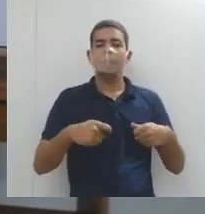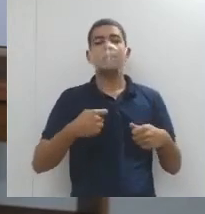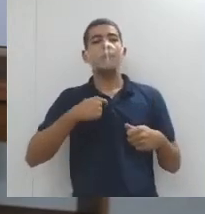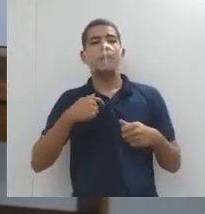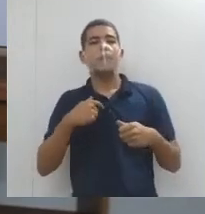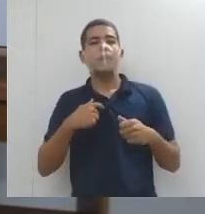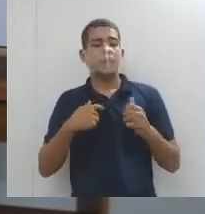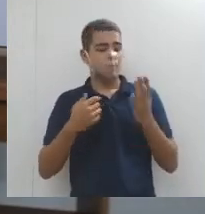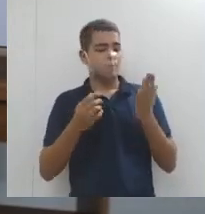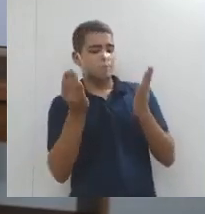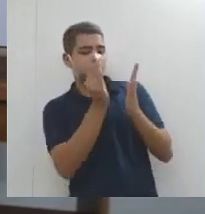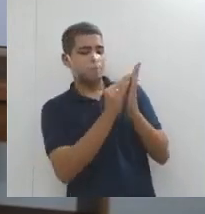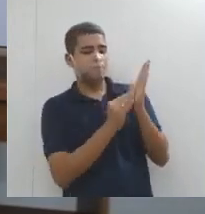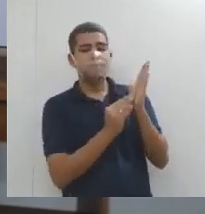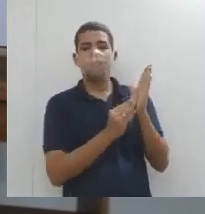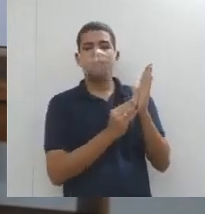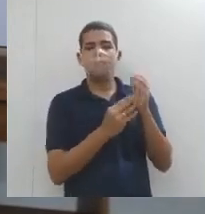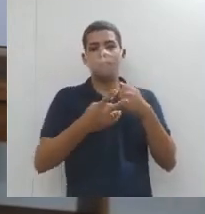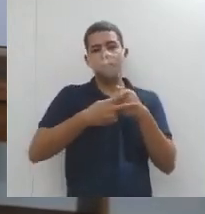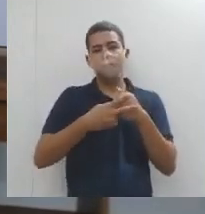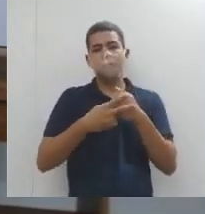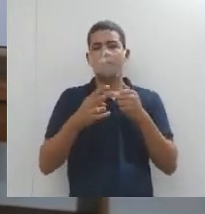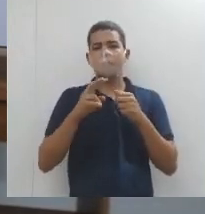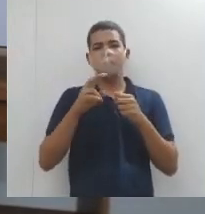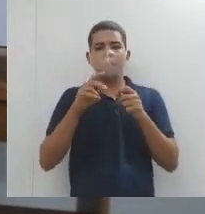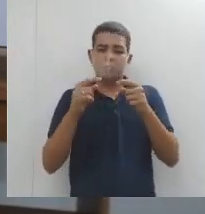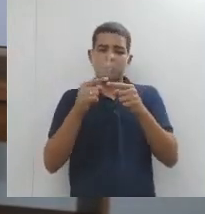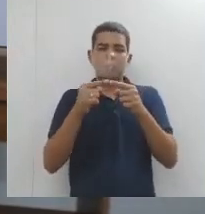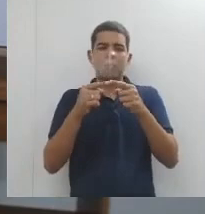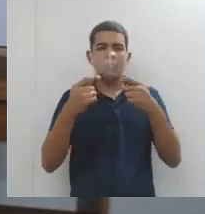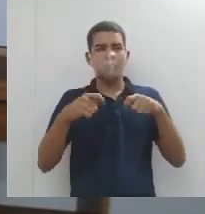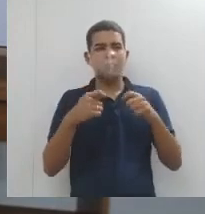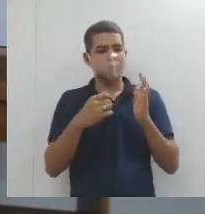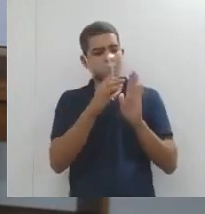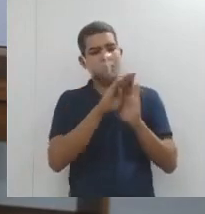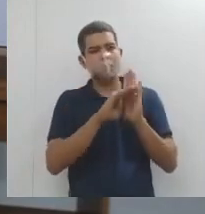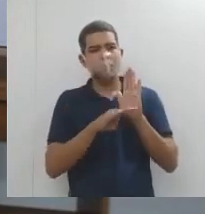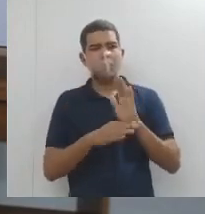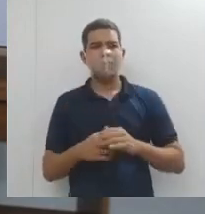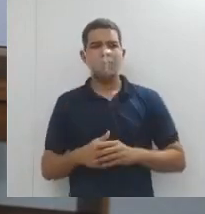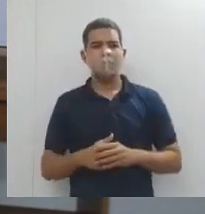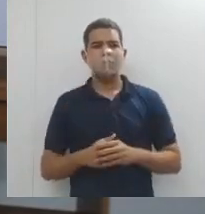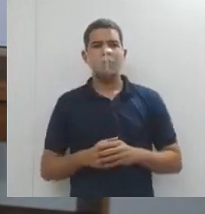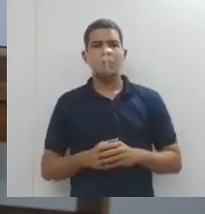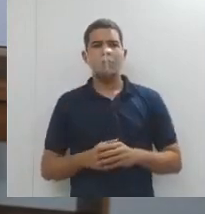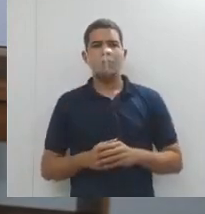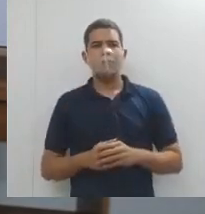saiba empregar seguindo os padrões de regência verbal. Porque,